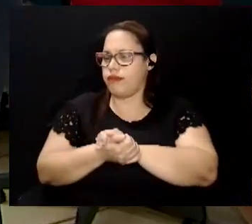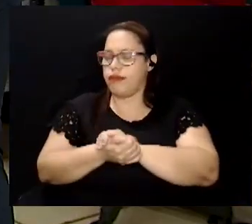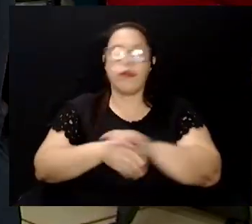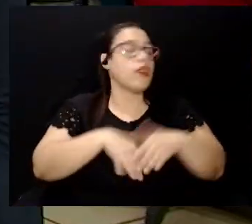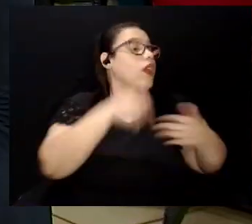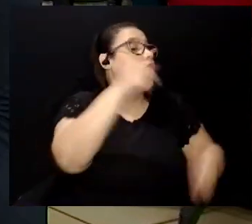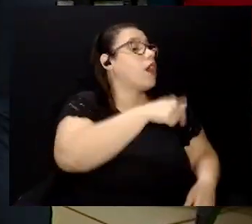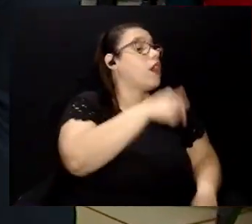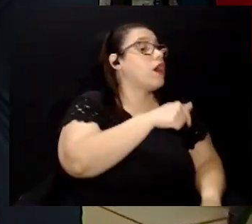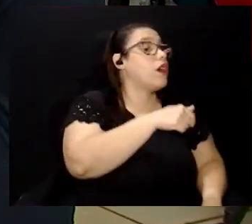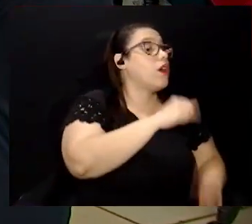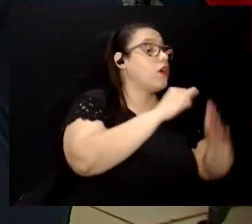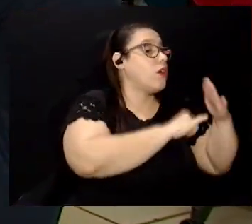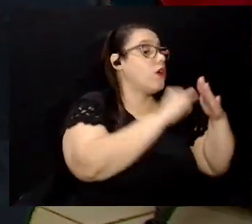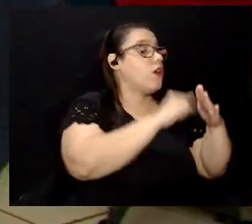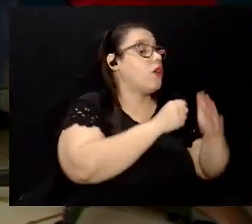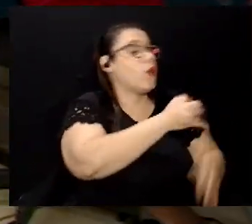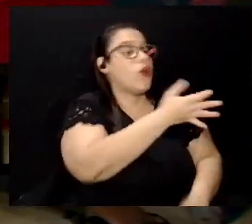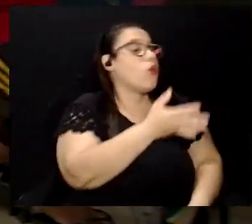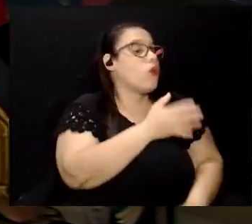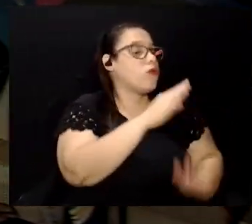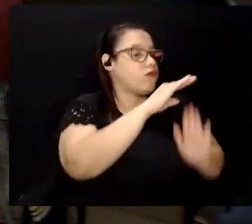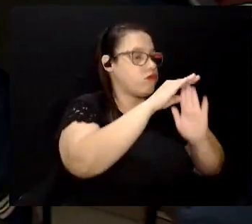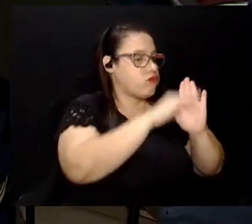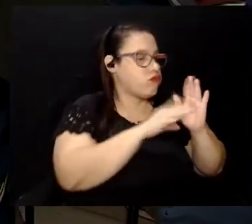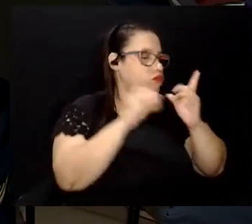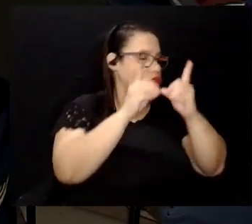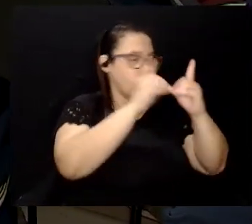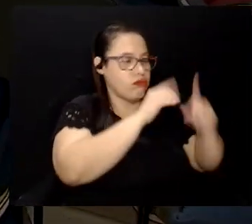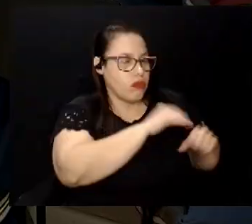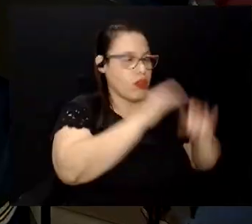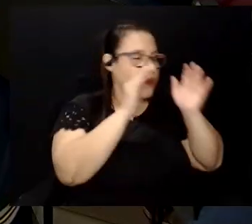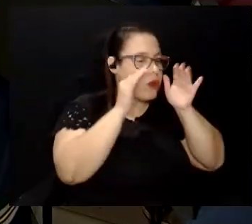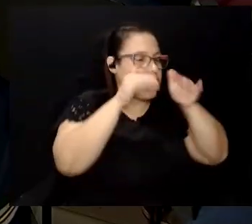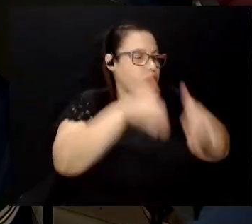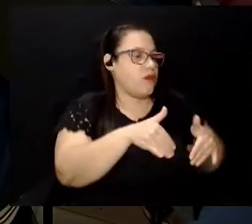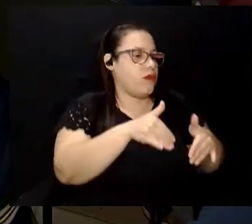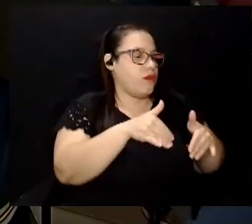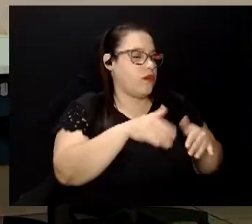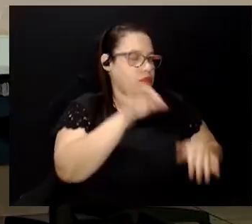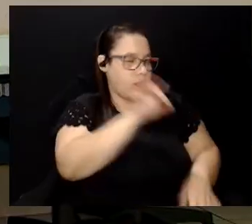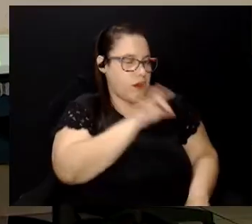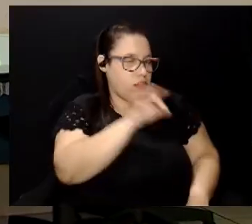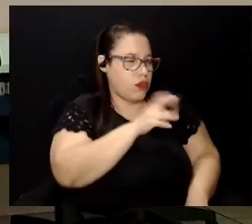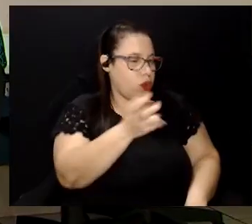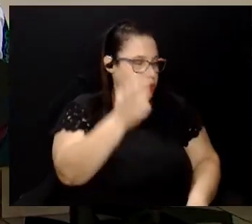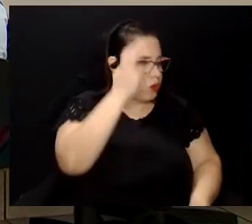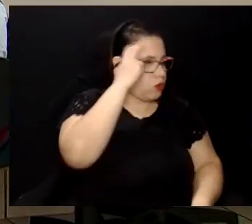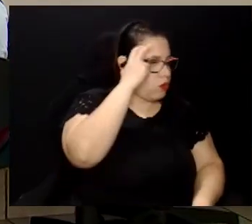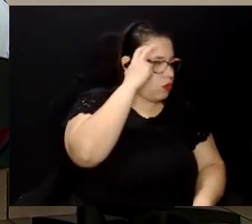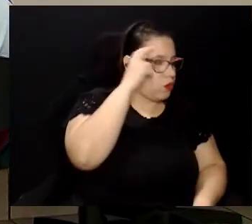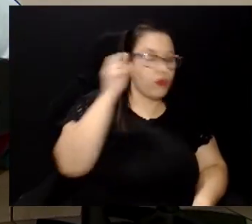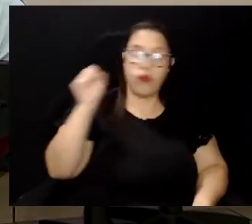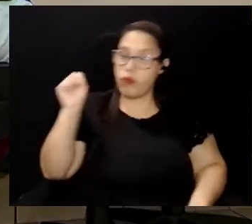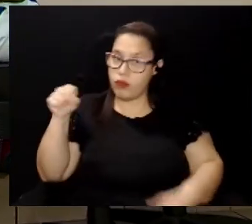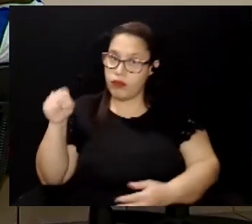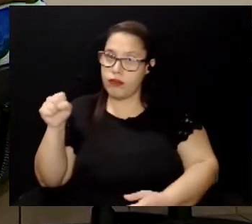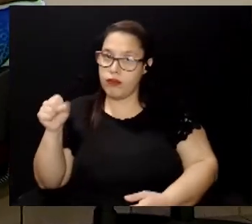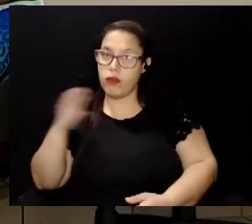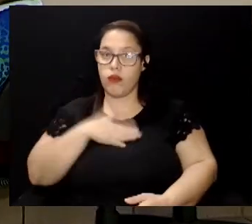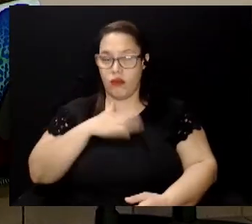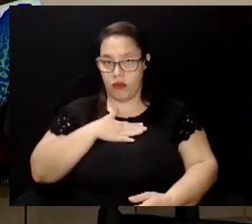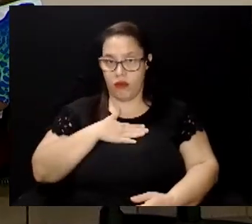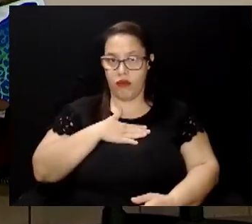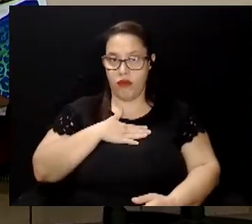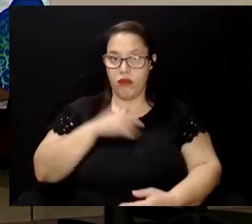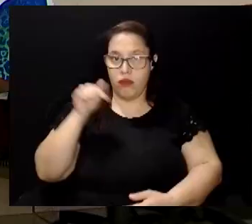aqui então no Instituto, qual que é o nicho de atuação? Ele é mais voltado para essa parte mais cultural? Isso. No meu caso,